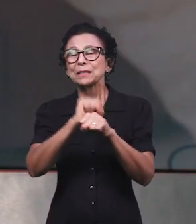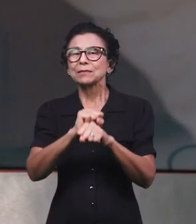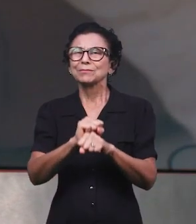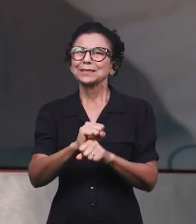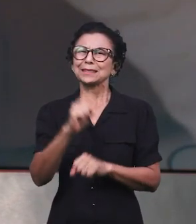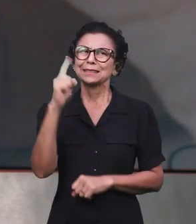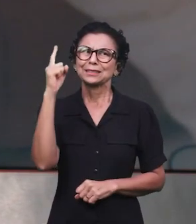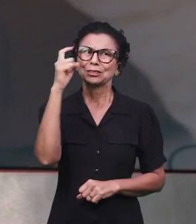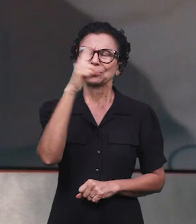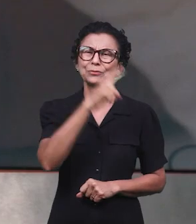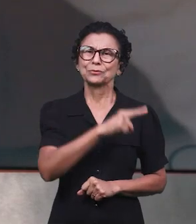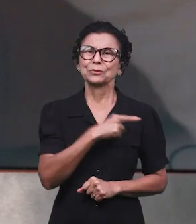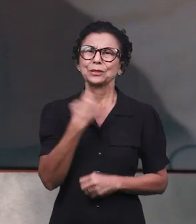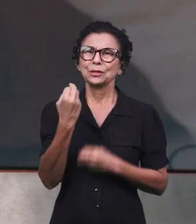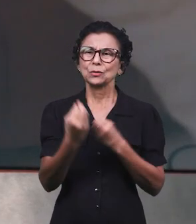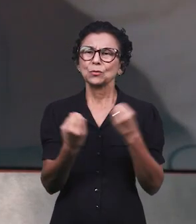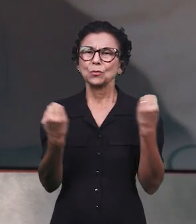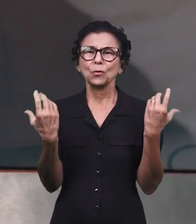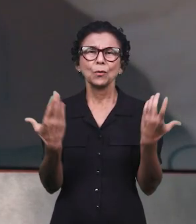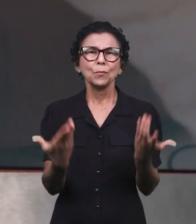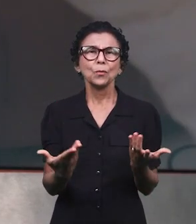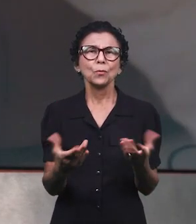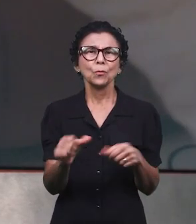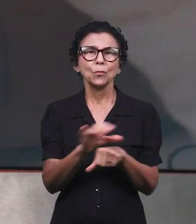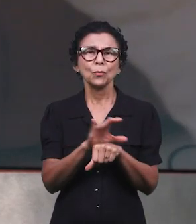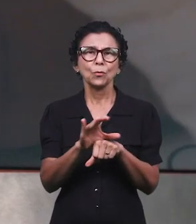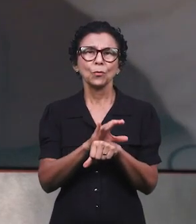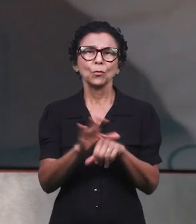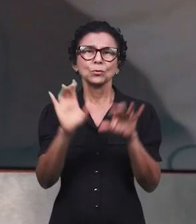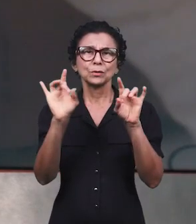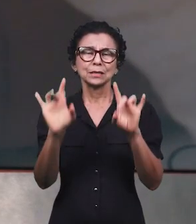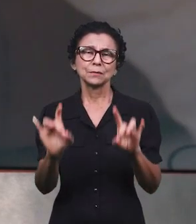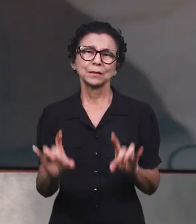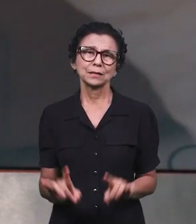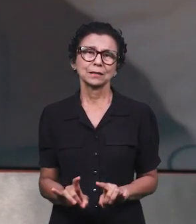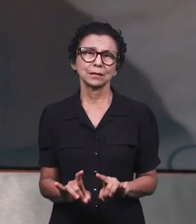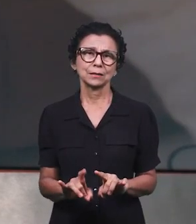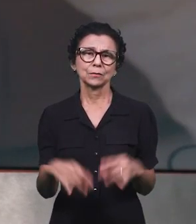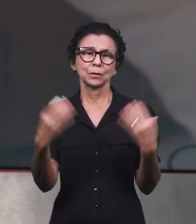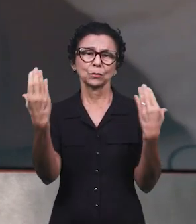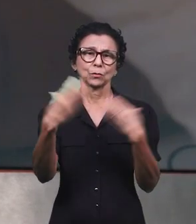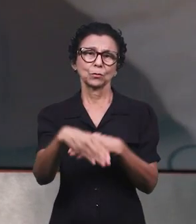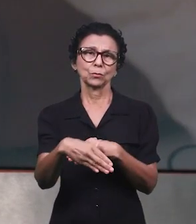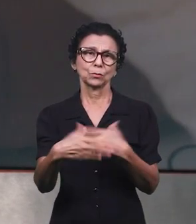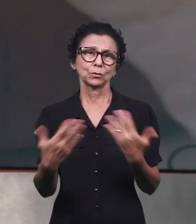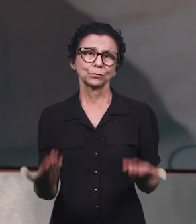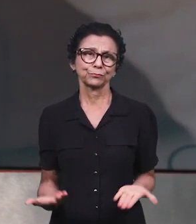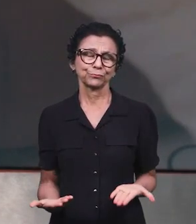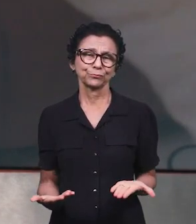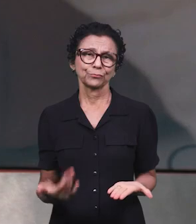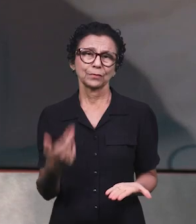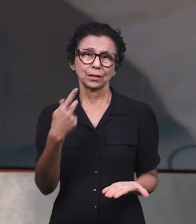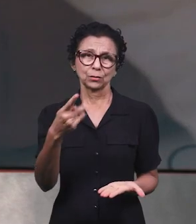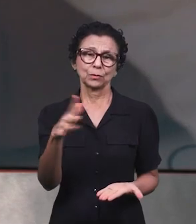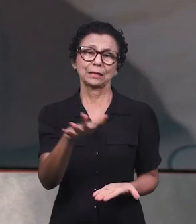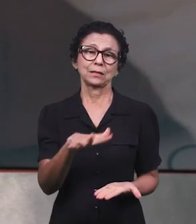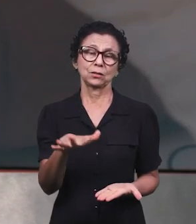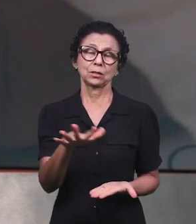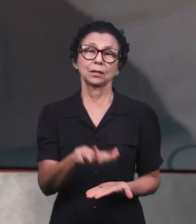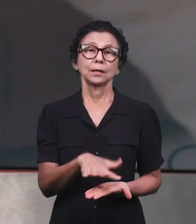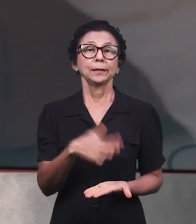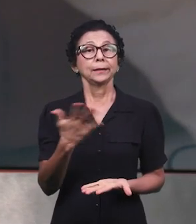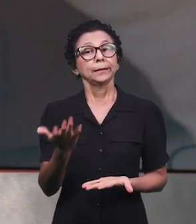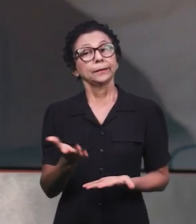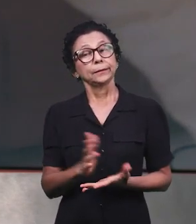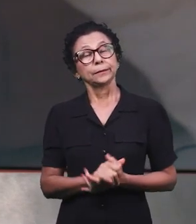encontrar uma preparação específica direcionada para um concurso local, tá certo? Então, essas são aí